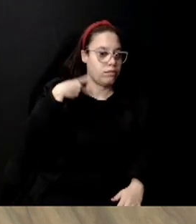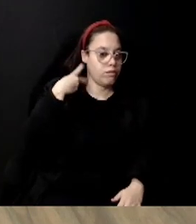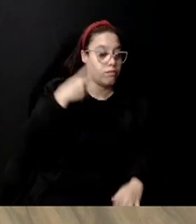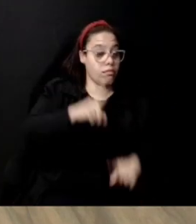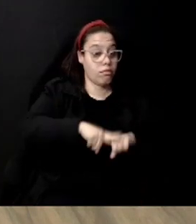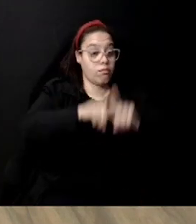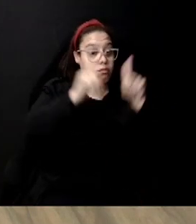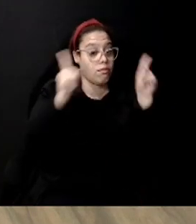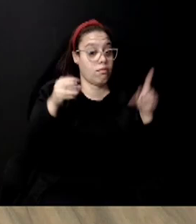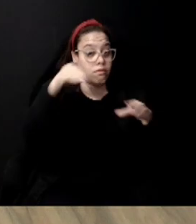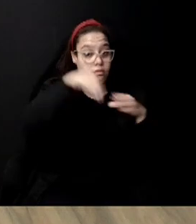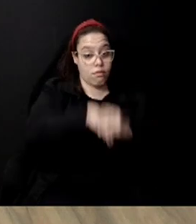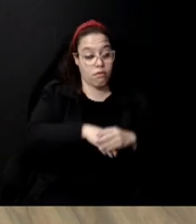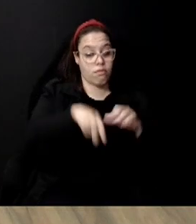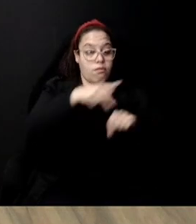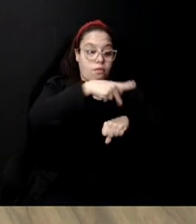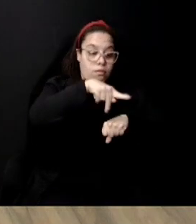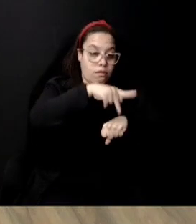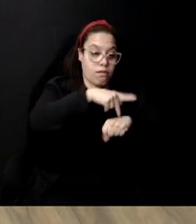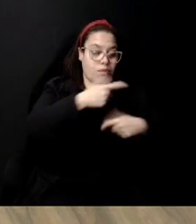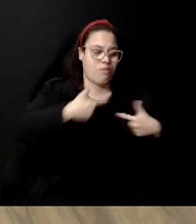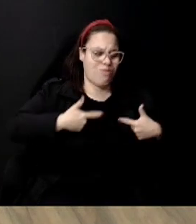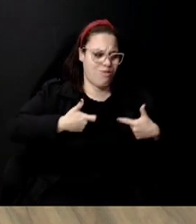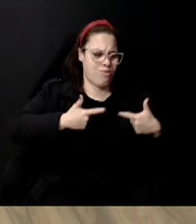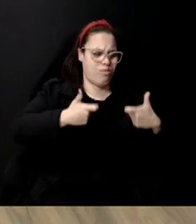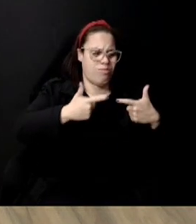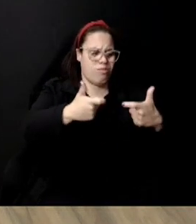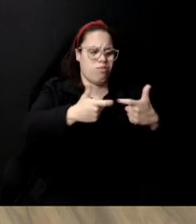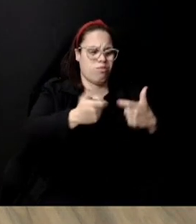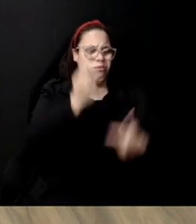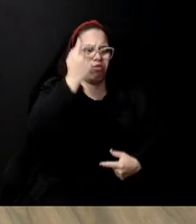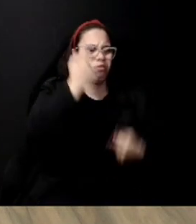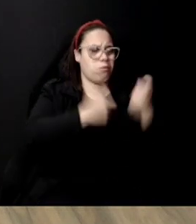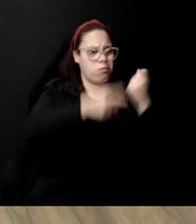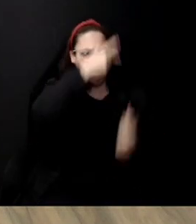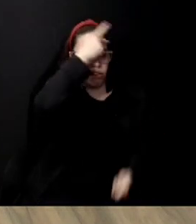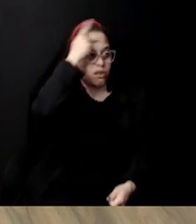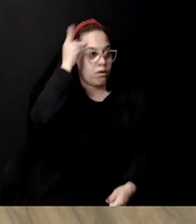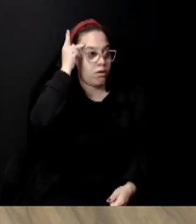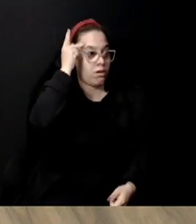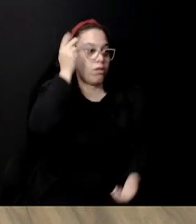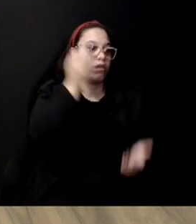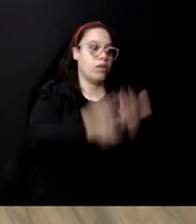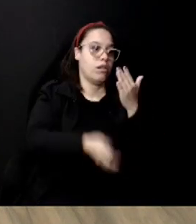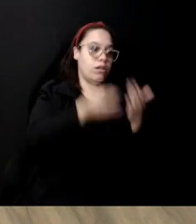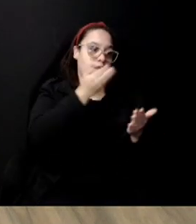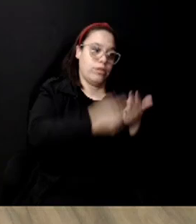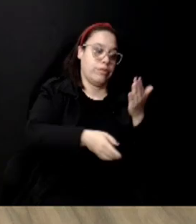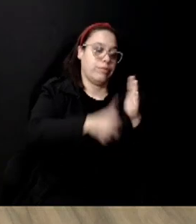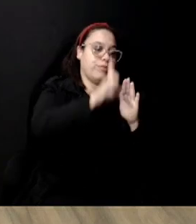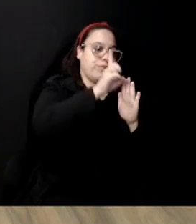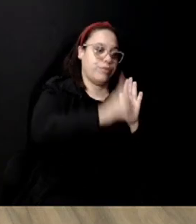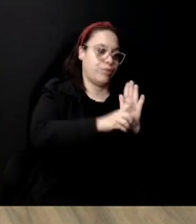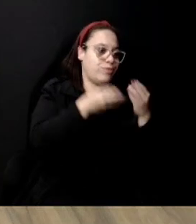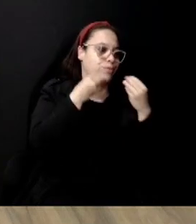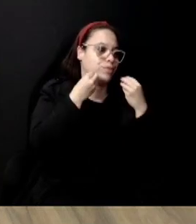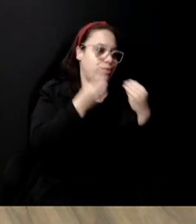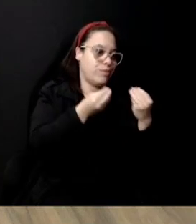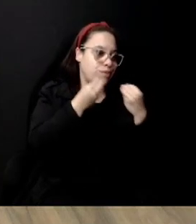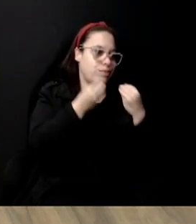de um país que está em guerra, algumas pessoas acabam ali perdendo o seu direito. Então, como